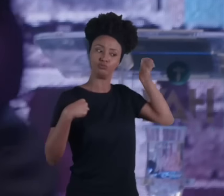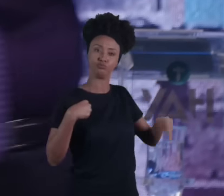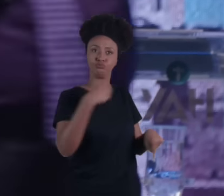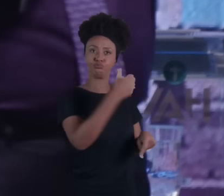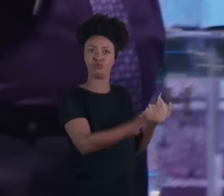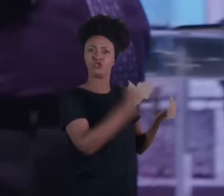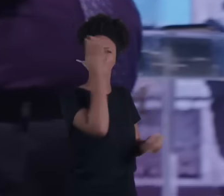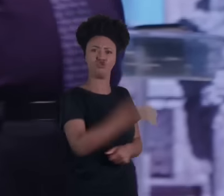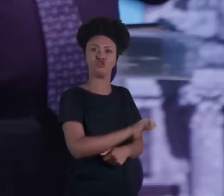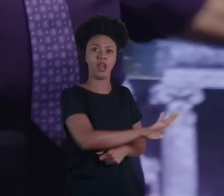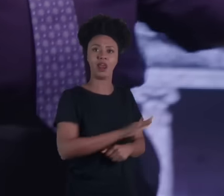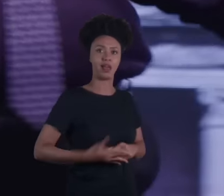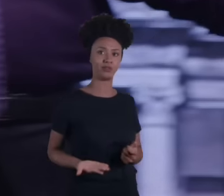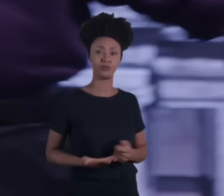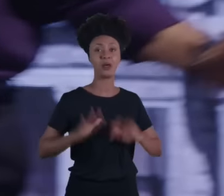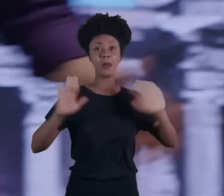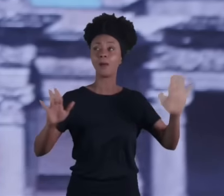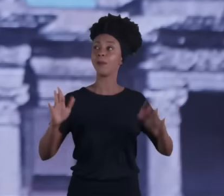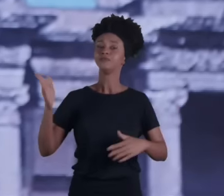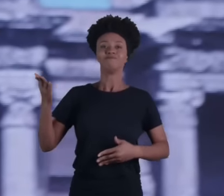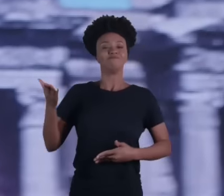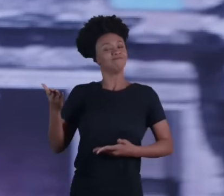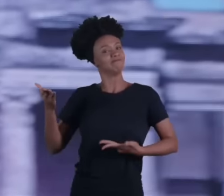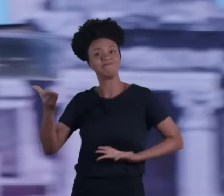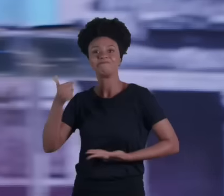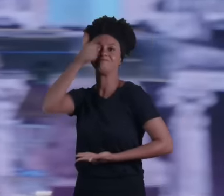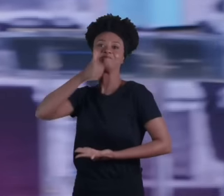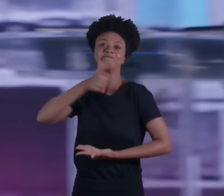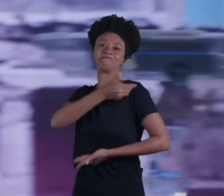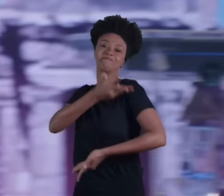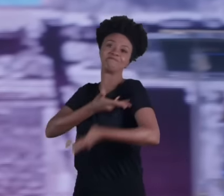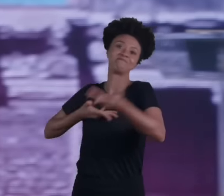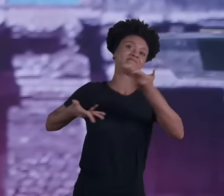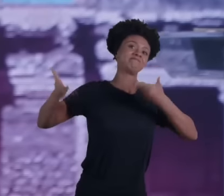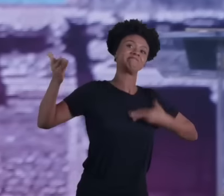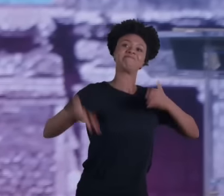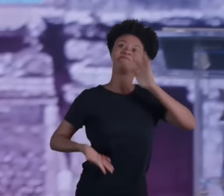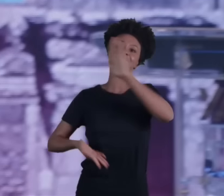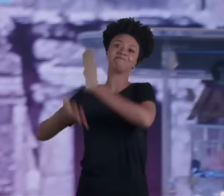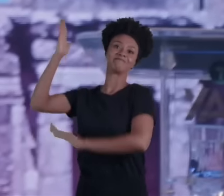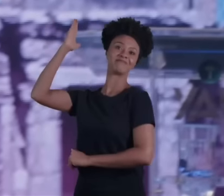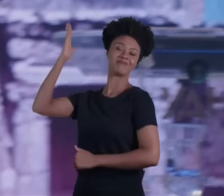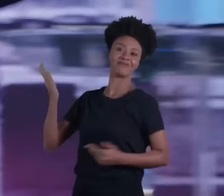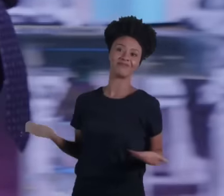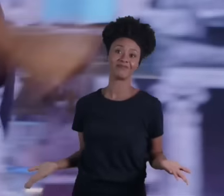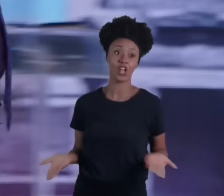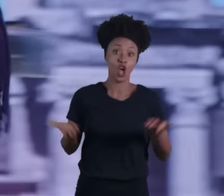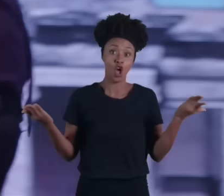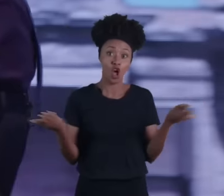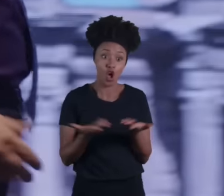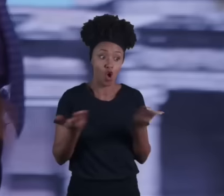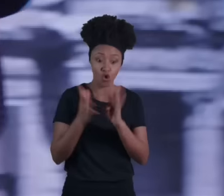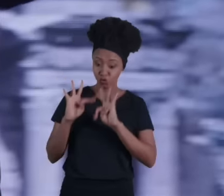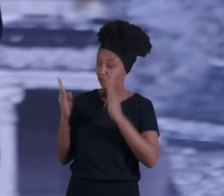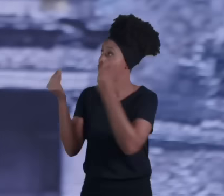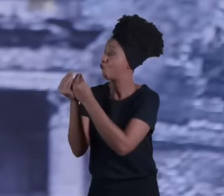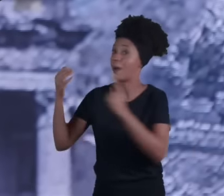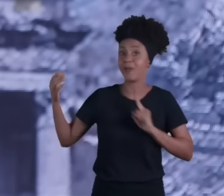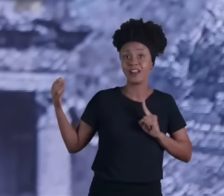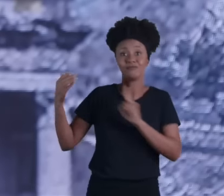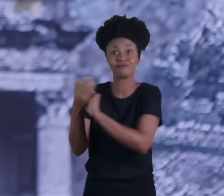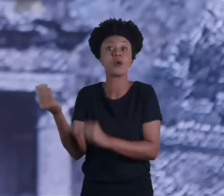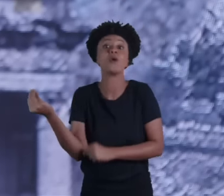você não fazer parte da família de Deus, e hoje você é parte da família de Deus por causa da adoção de filhos, e